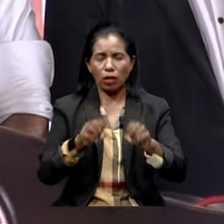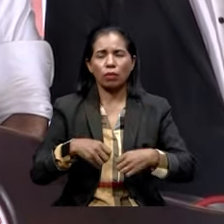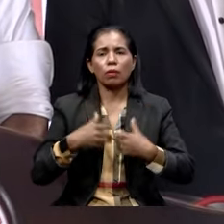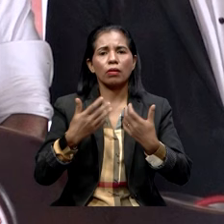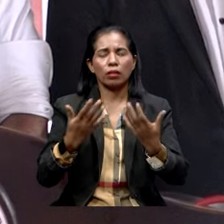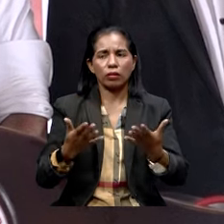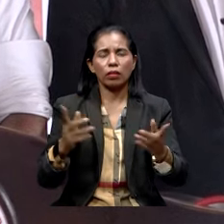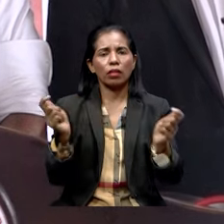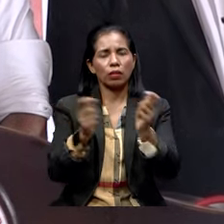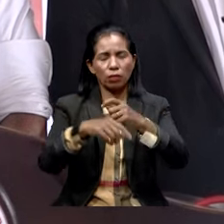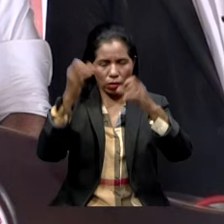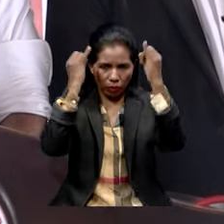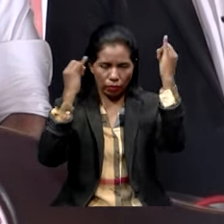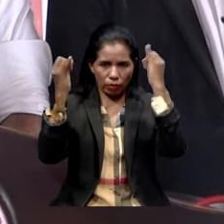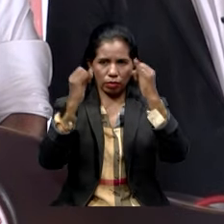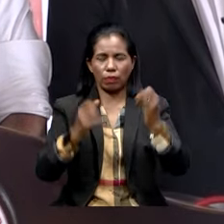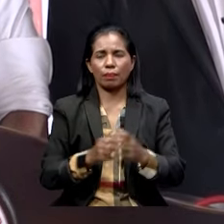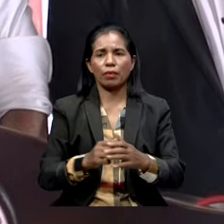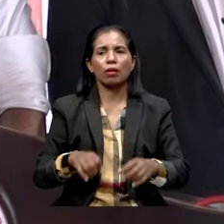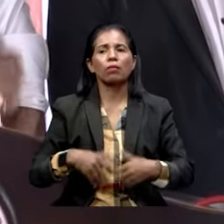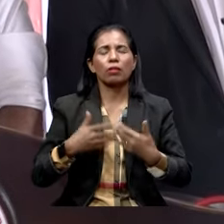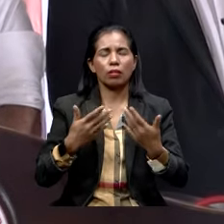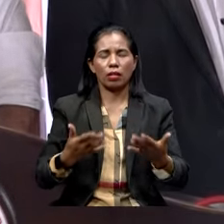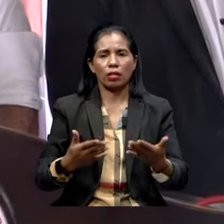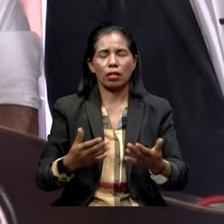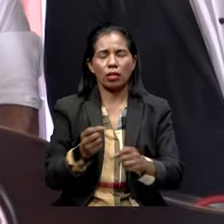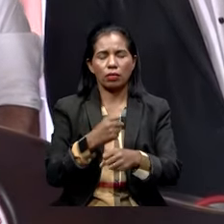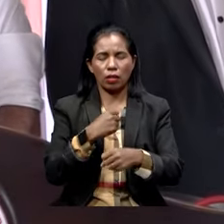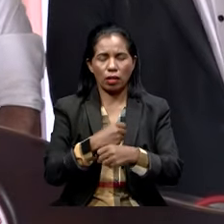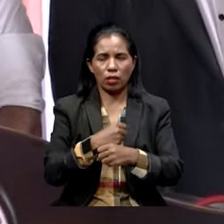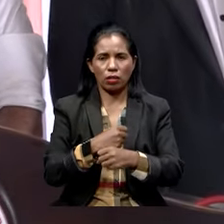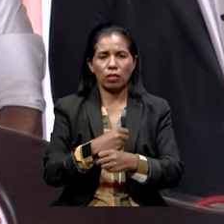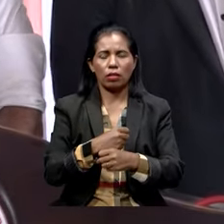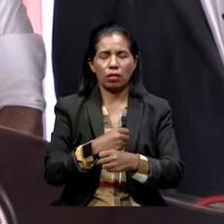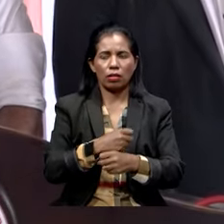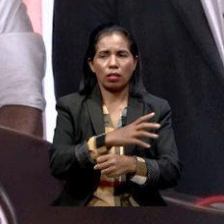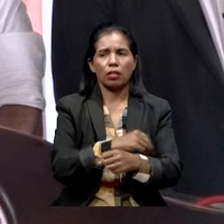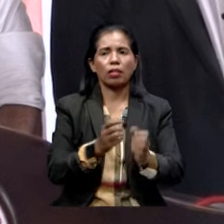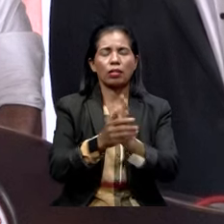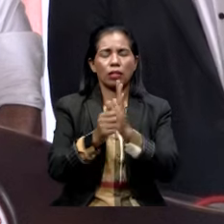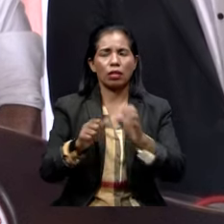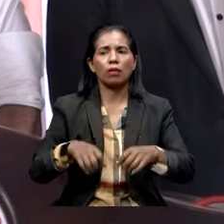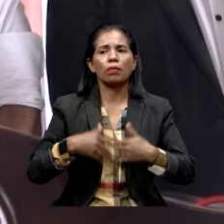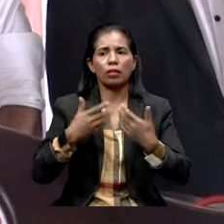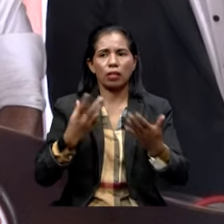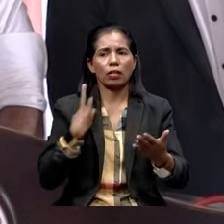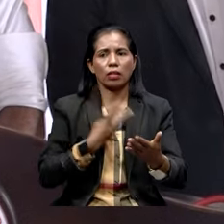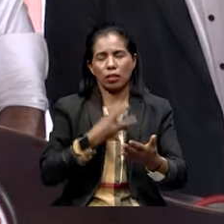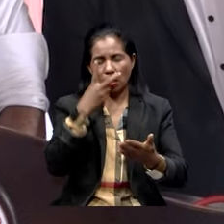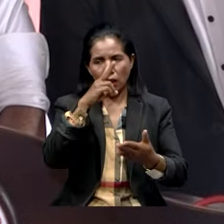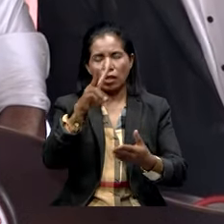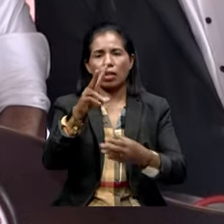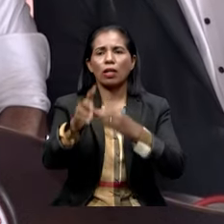tu truka informasaun, o insa maka atu halo kapasitasaun, i atu o insa itahare